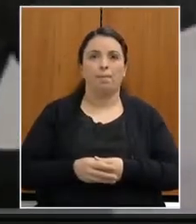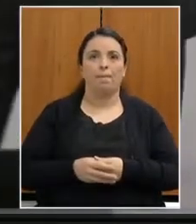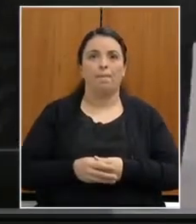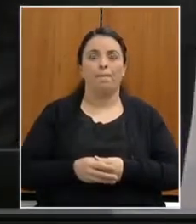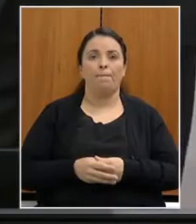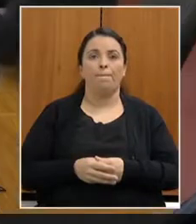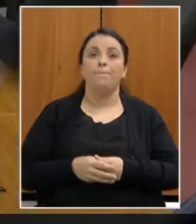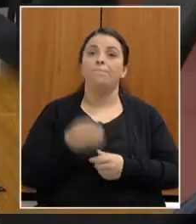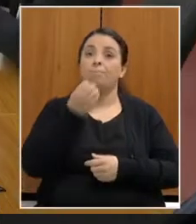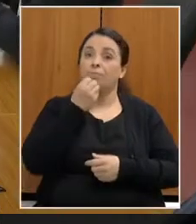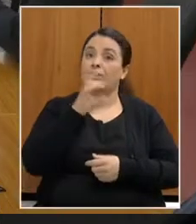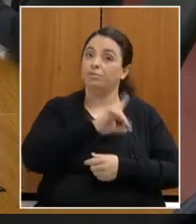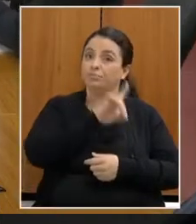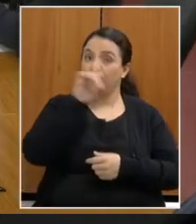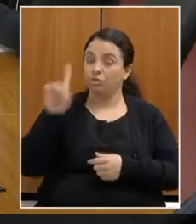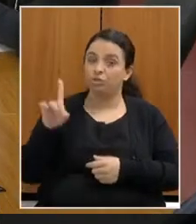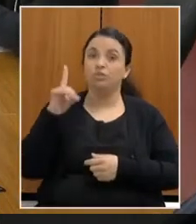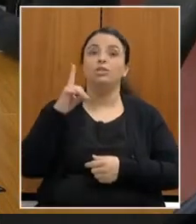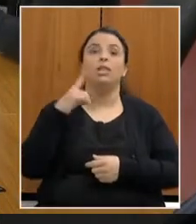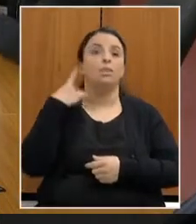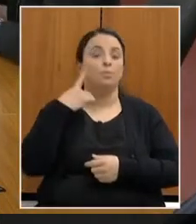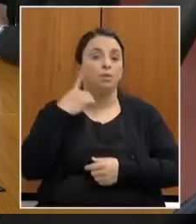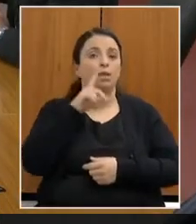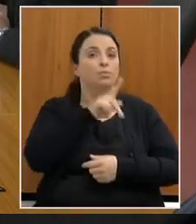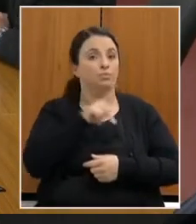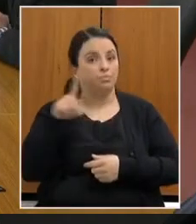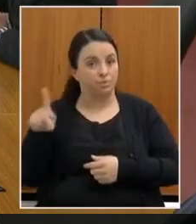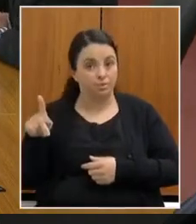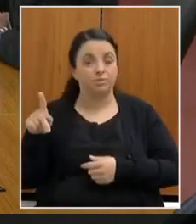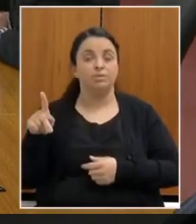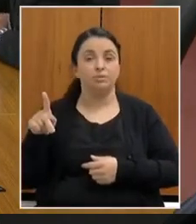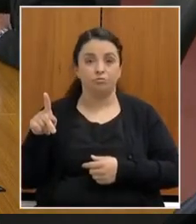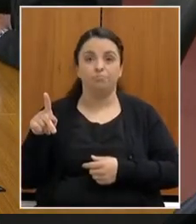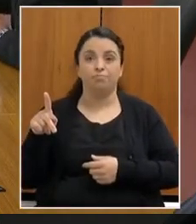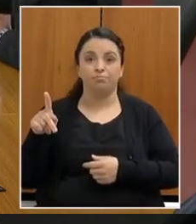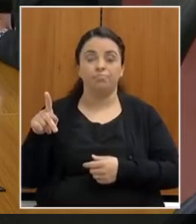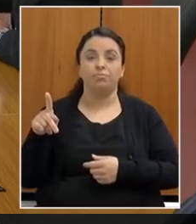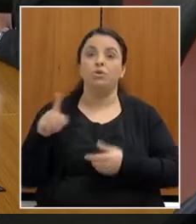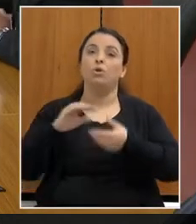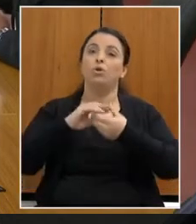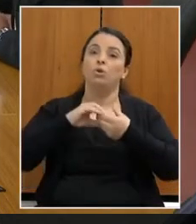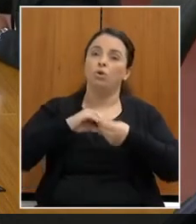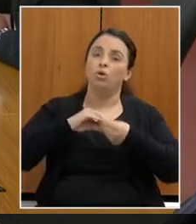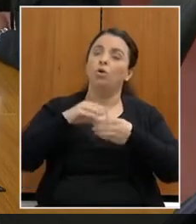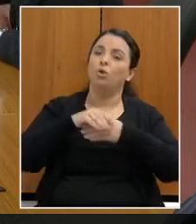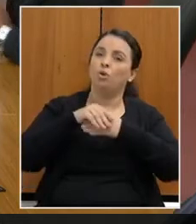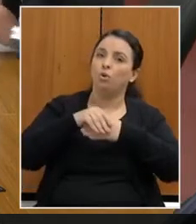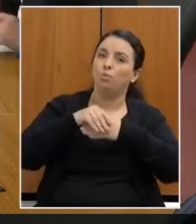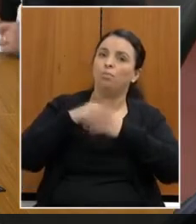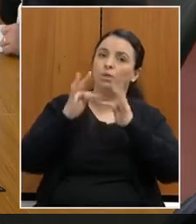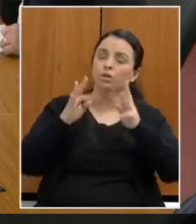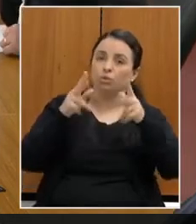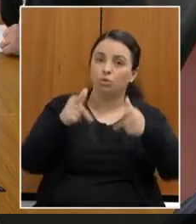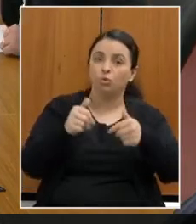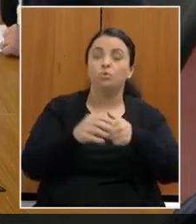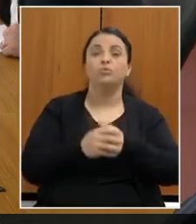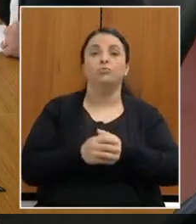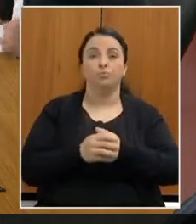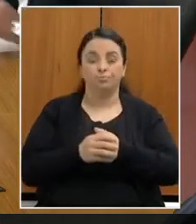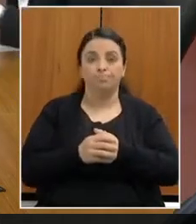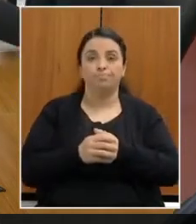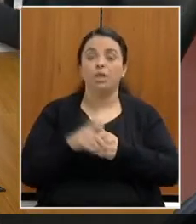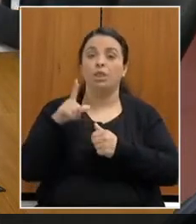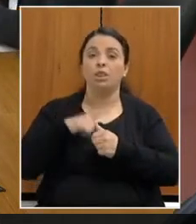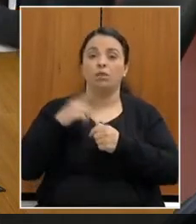Bom dia, deputado, presidente, cumprimento a todos em seu nome. Eu tenho uma apresentação,